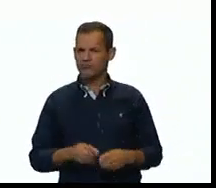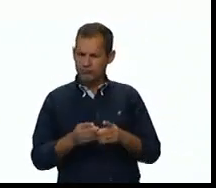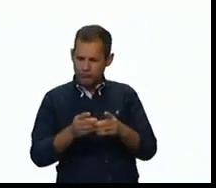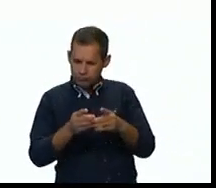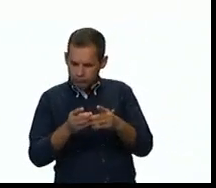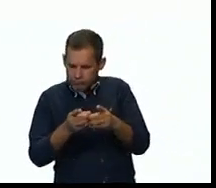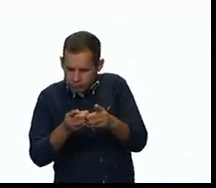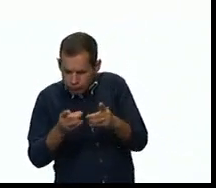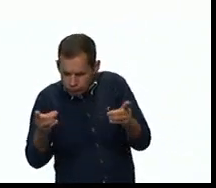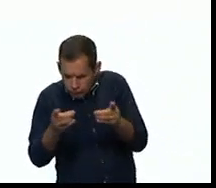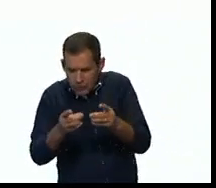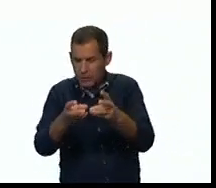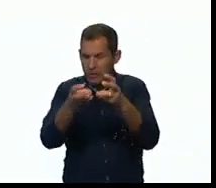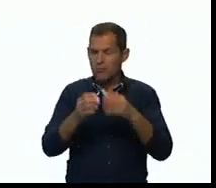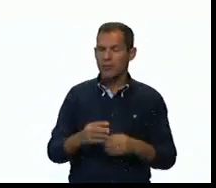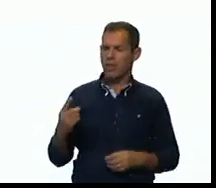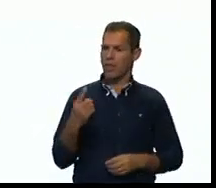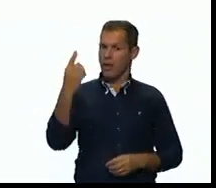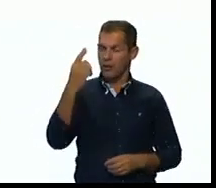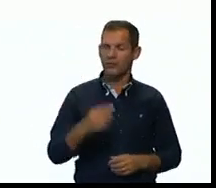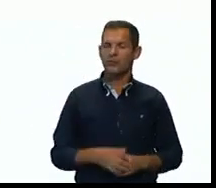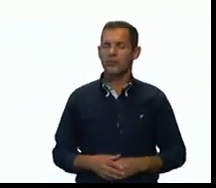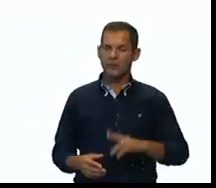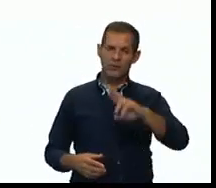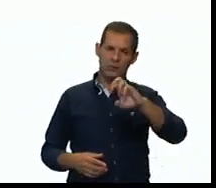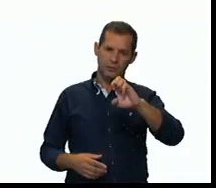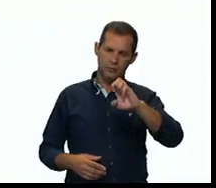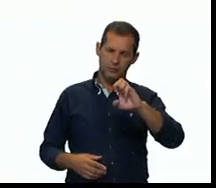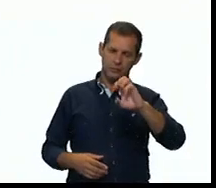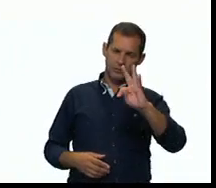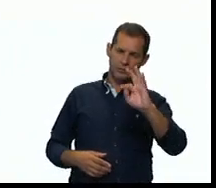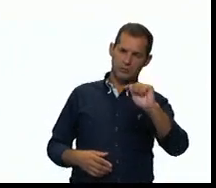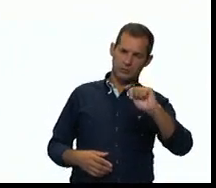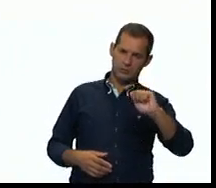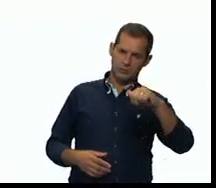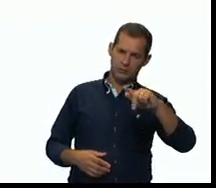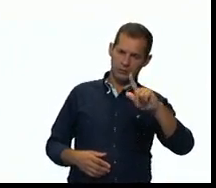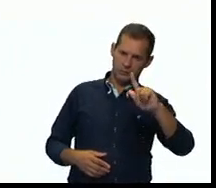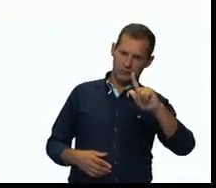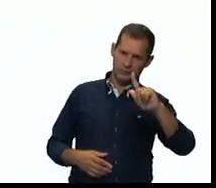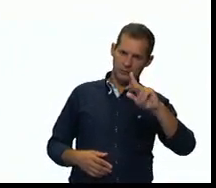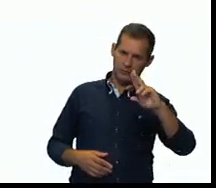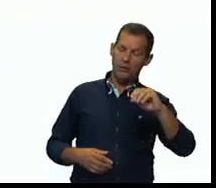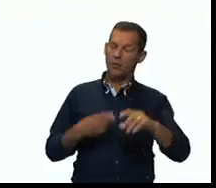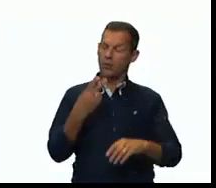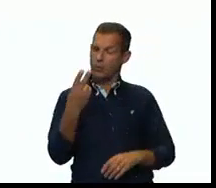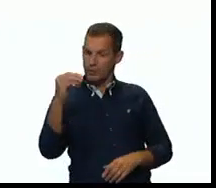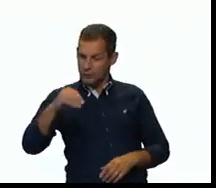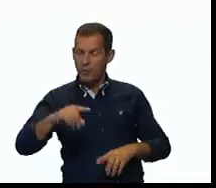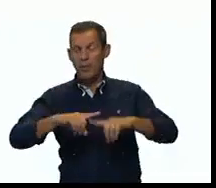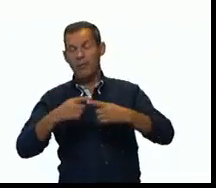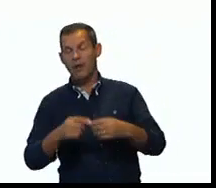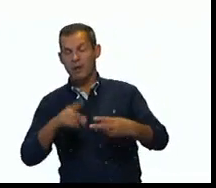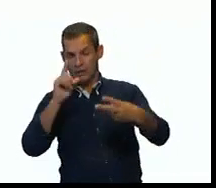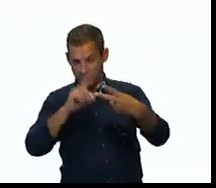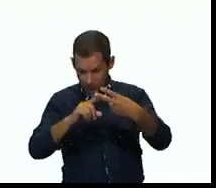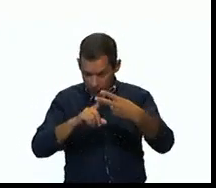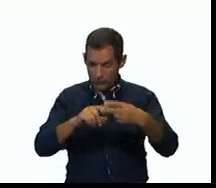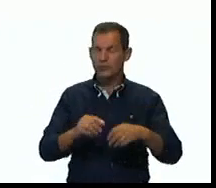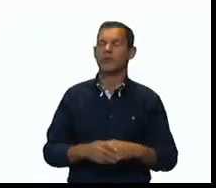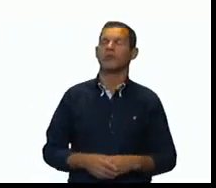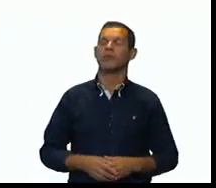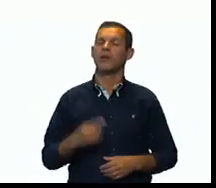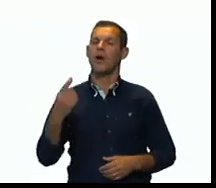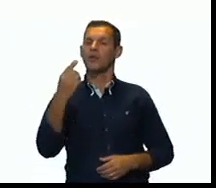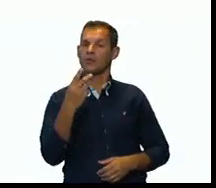mediu e descobriu que a altura desse retângulo é de 2. A altura do nosso segundo retângulo